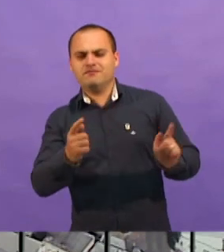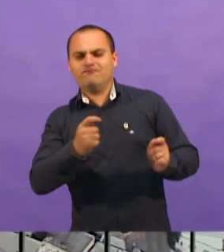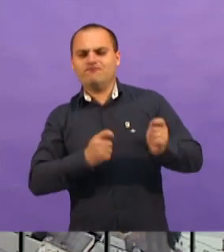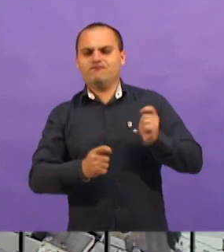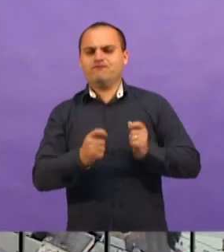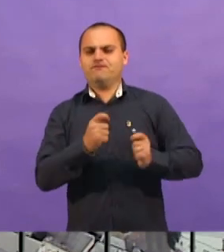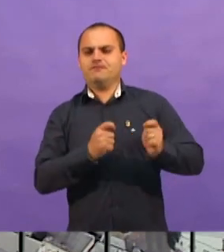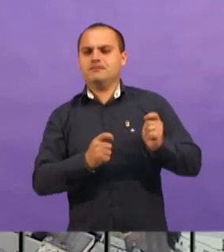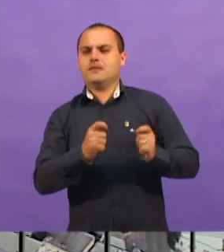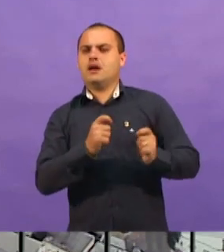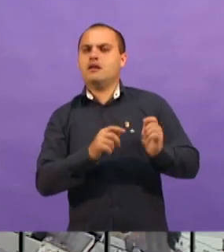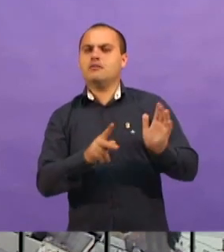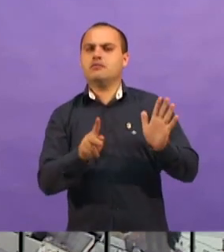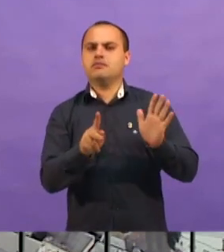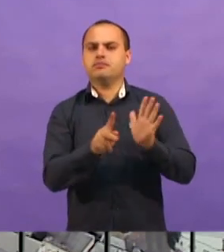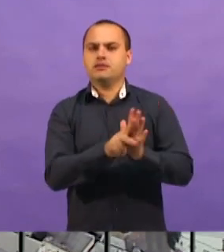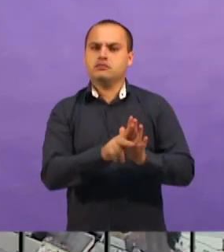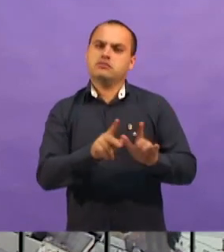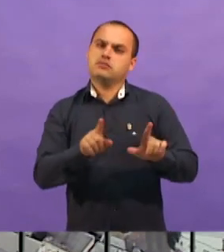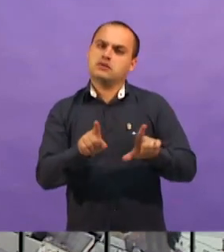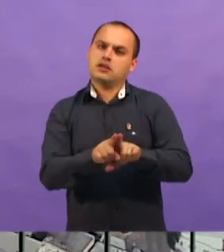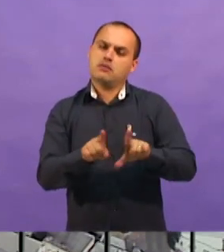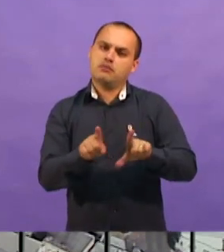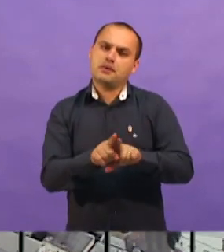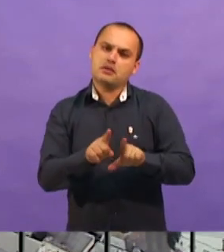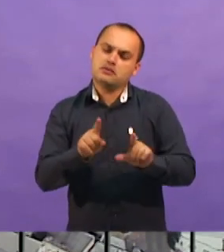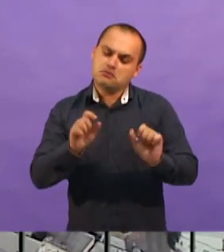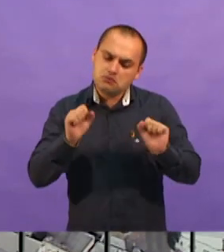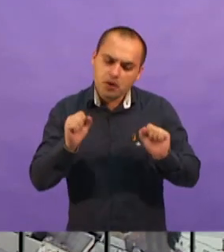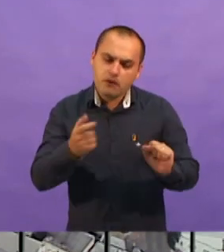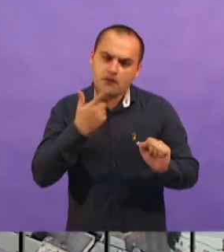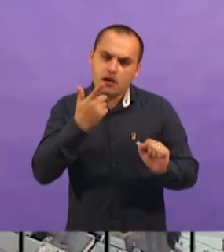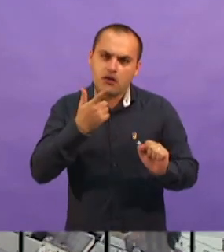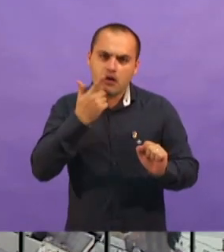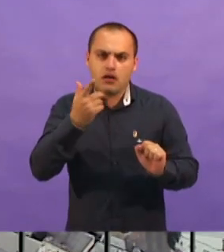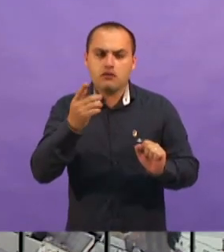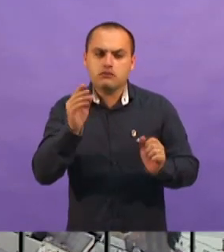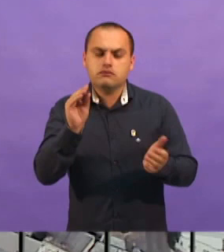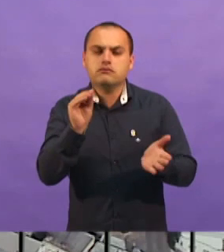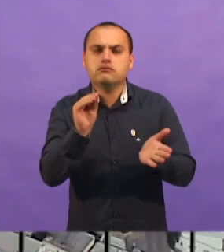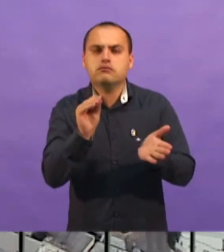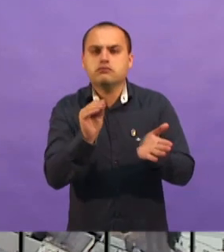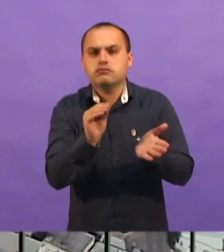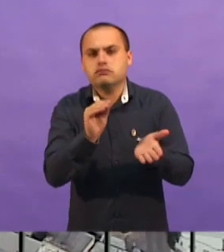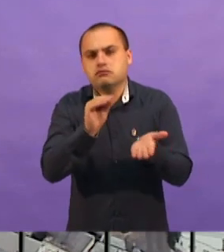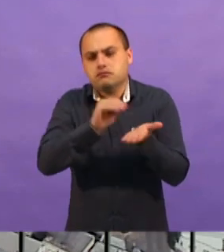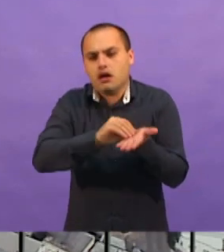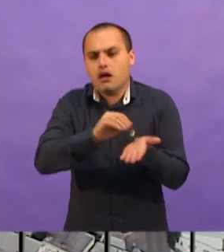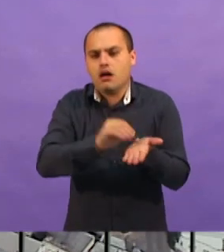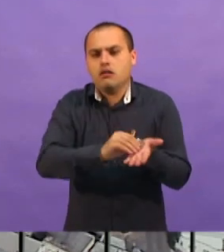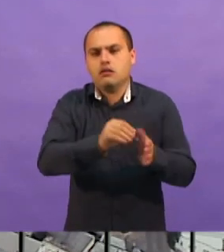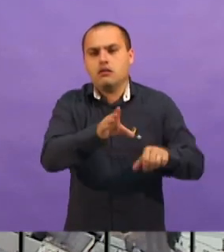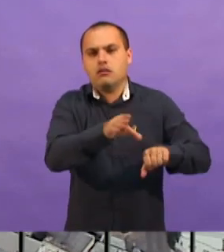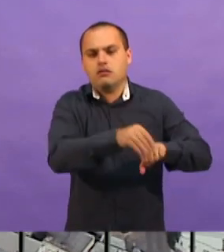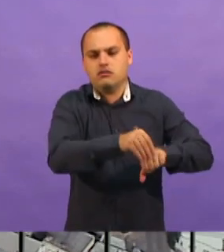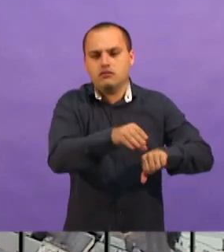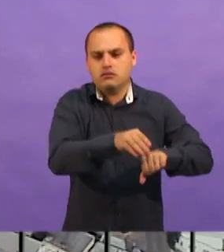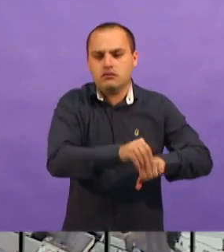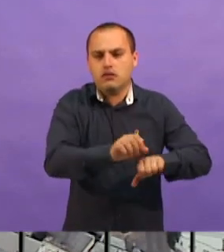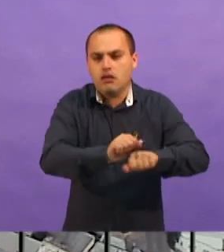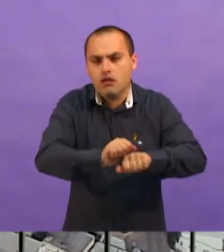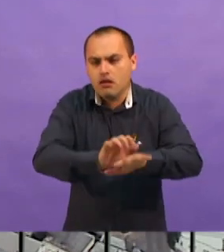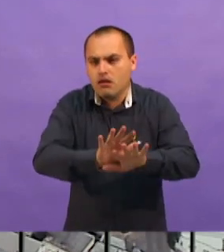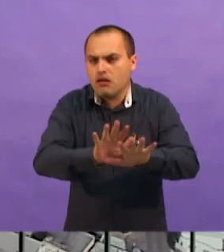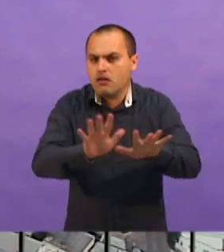administrativos e talvez até por falta de conhecimento mais amplo e até talvez